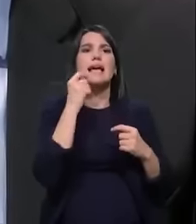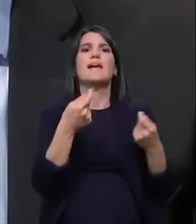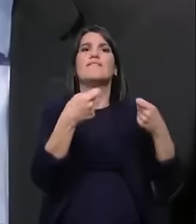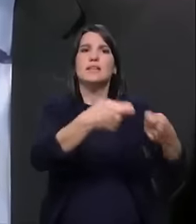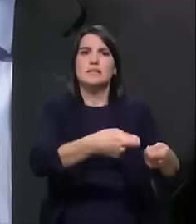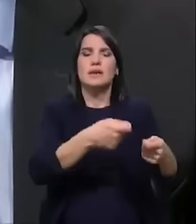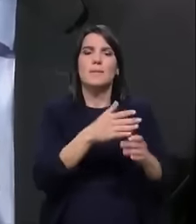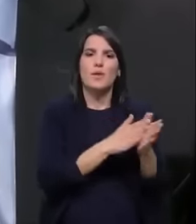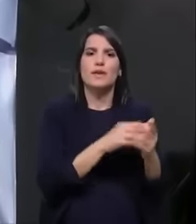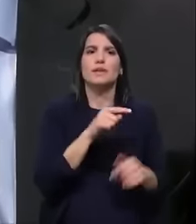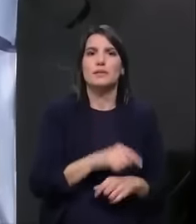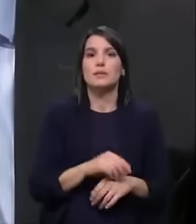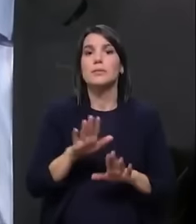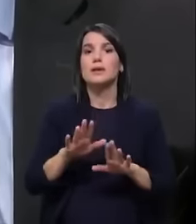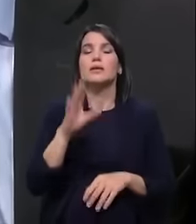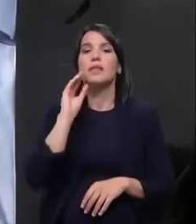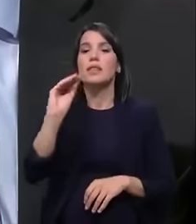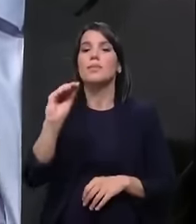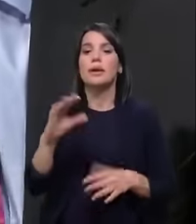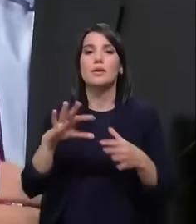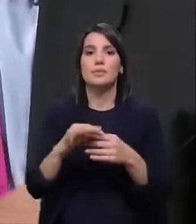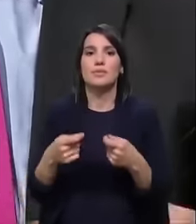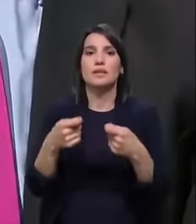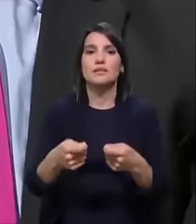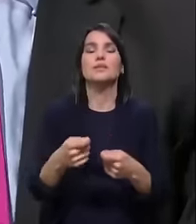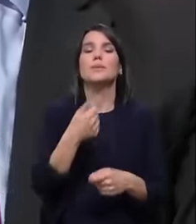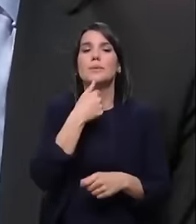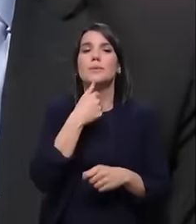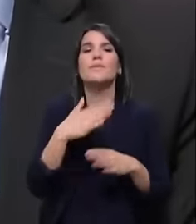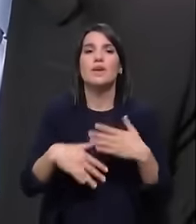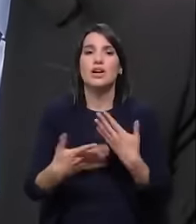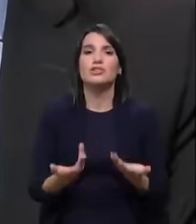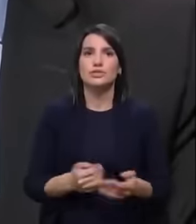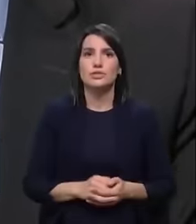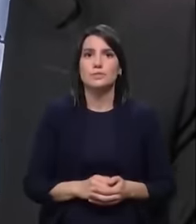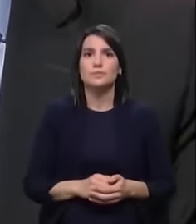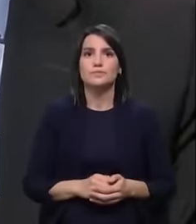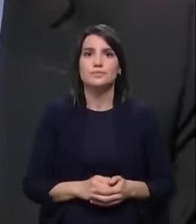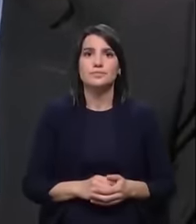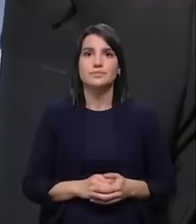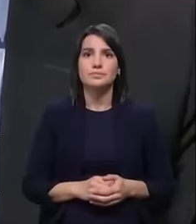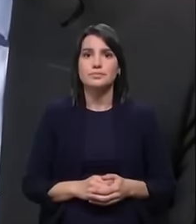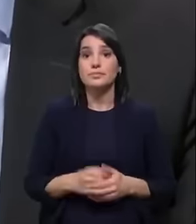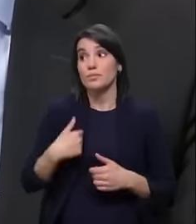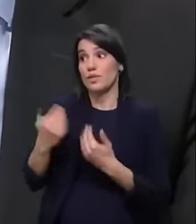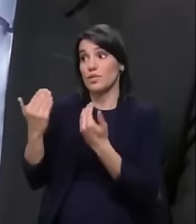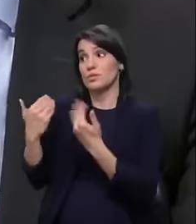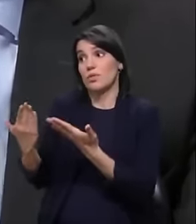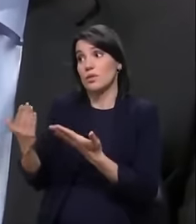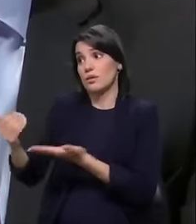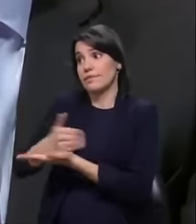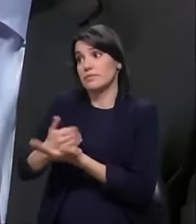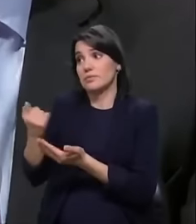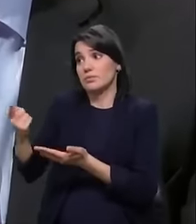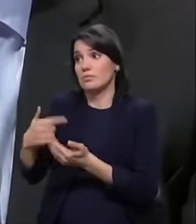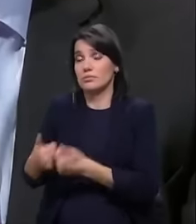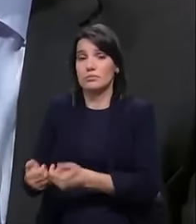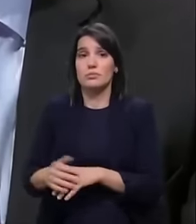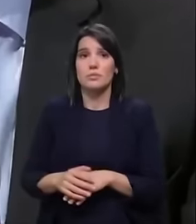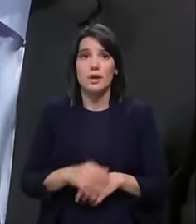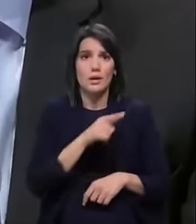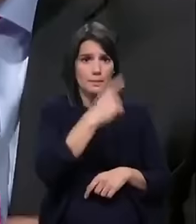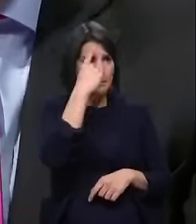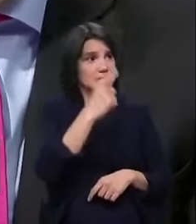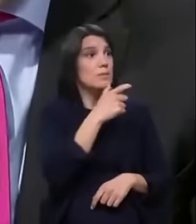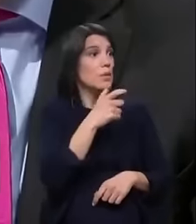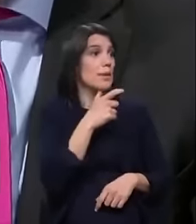papel da banca neste financiamento. O que é que deve ser feito? Eu dei-lhe dados. Dois e a Mariana não. Já que não me fala. Pensou que tinha prometido